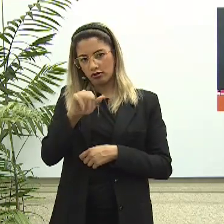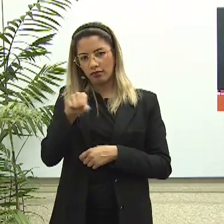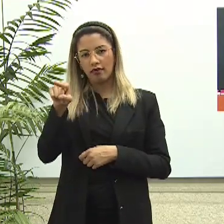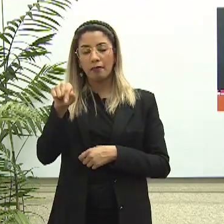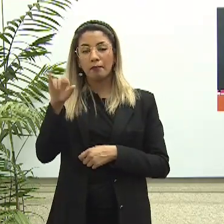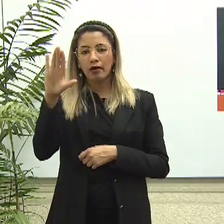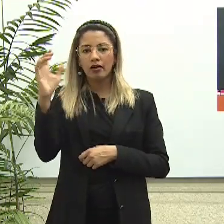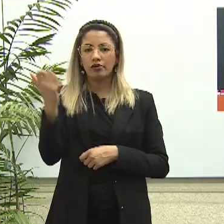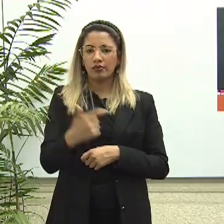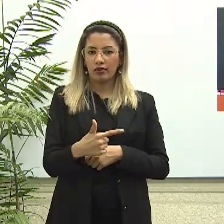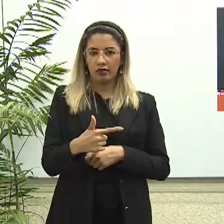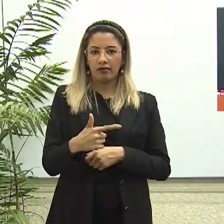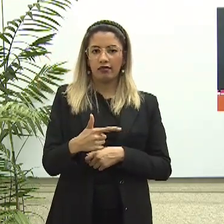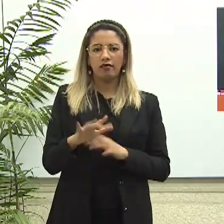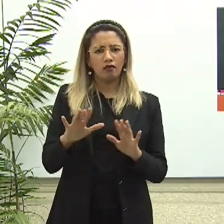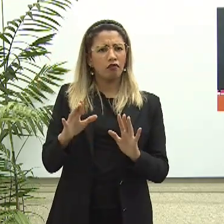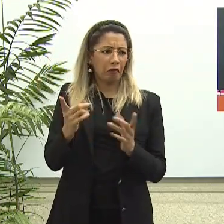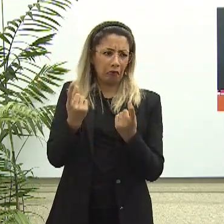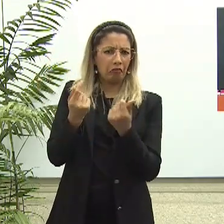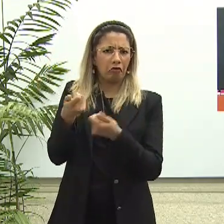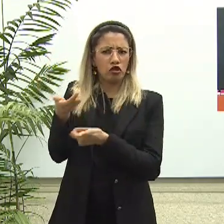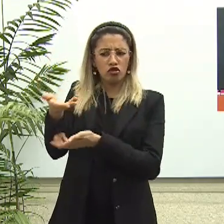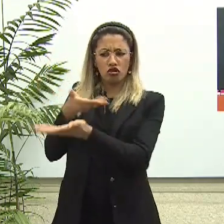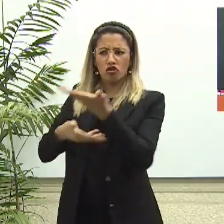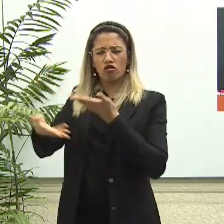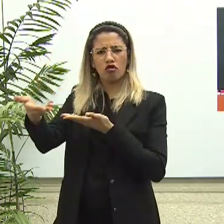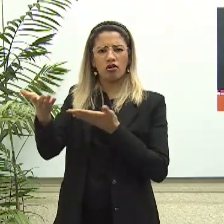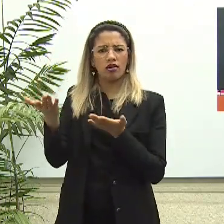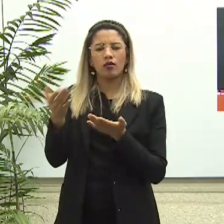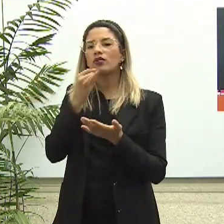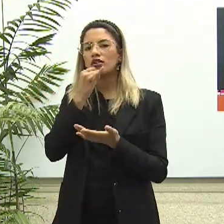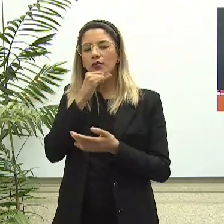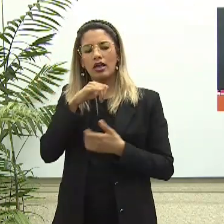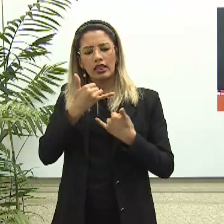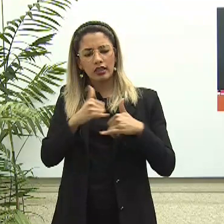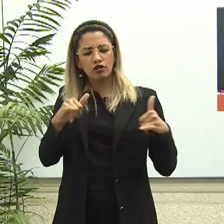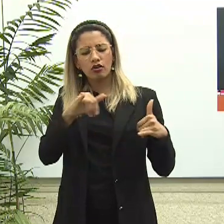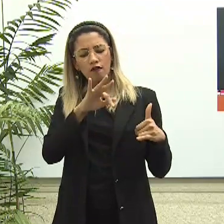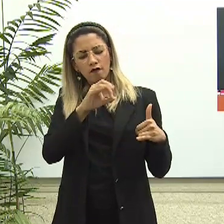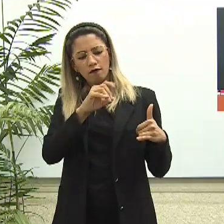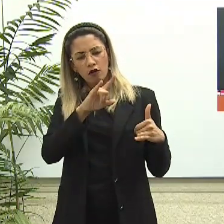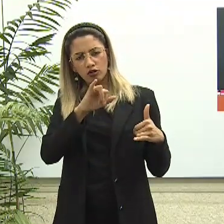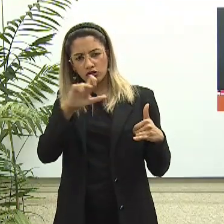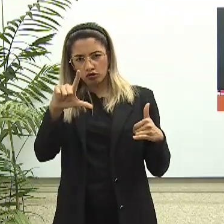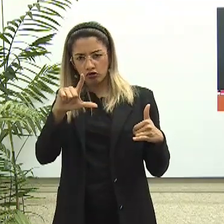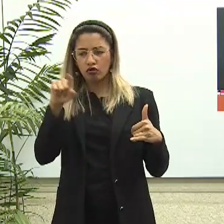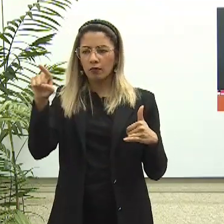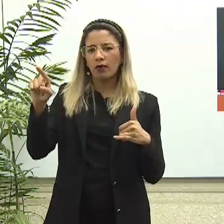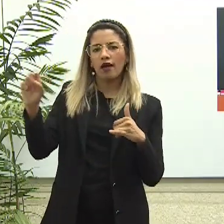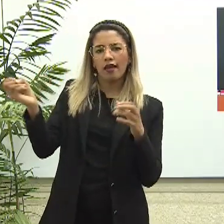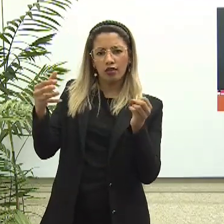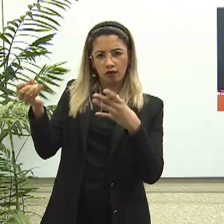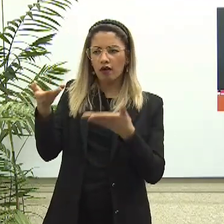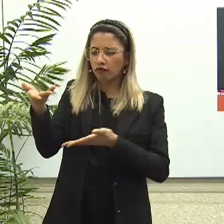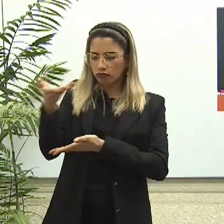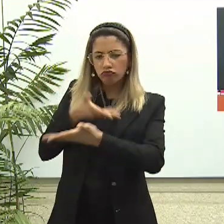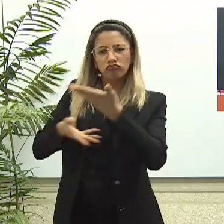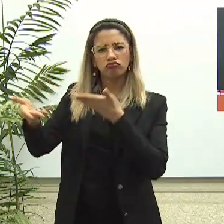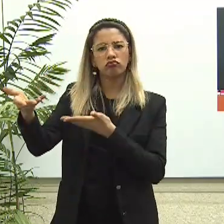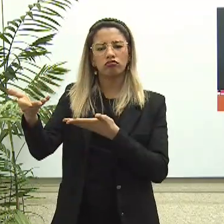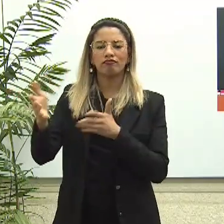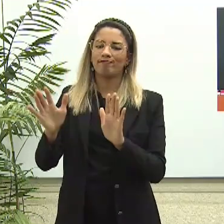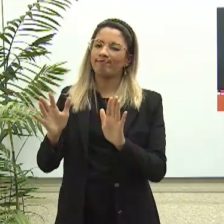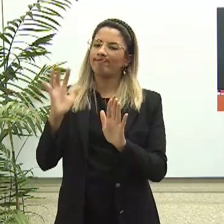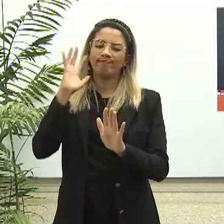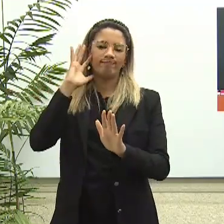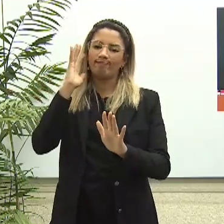falei né vá vamos trocar vamos lá também vamos trocar energia fóssil por energia renovável Mas a gente não resolve o problema então Eh e ao